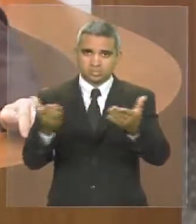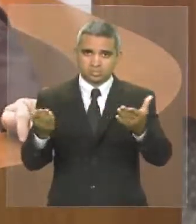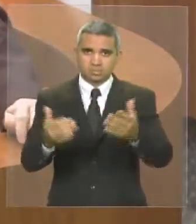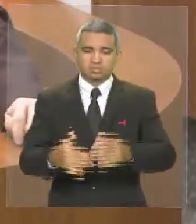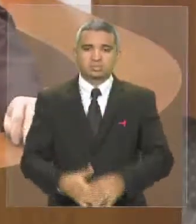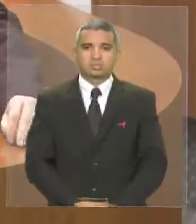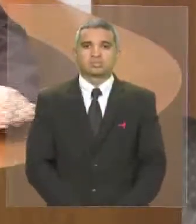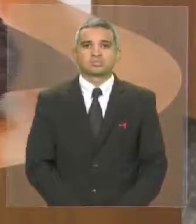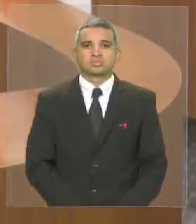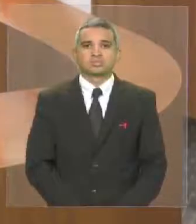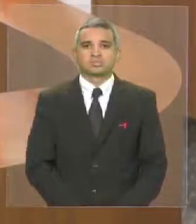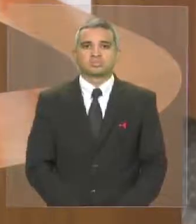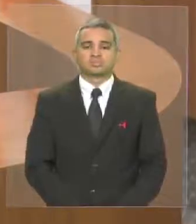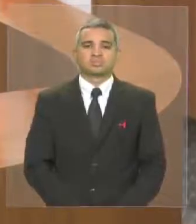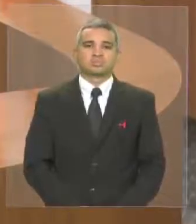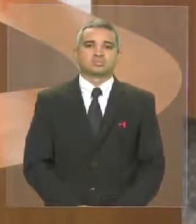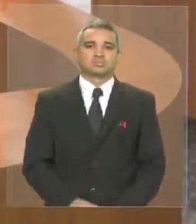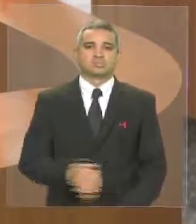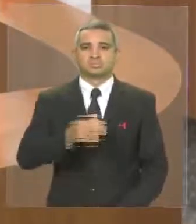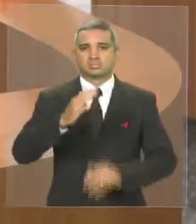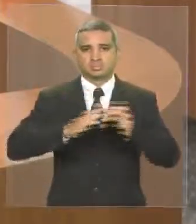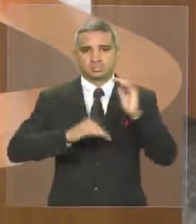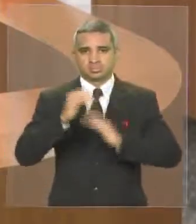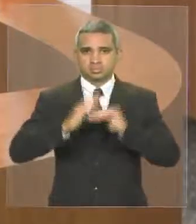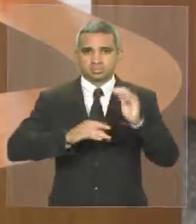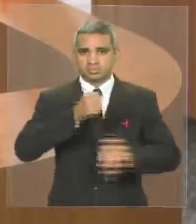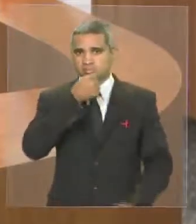membros da imprensa,